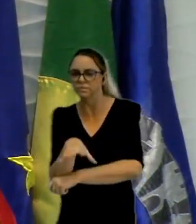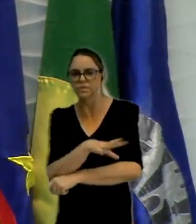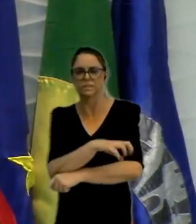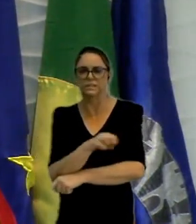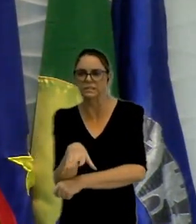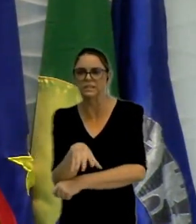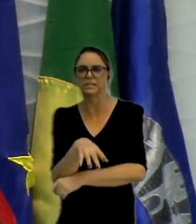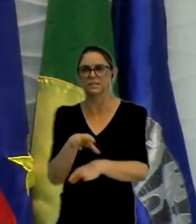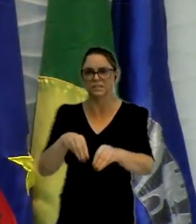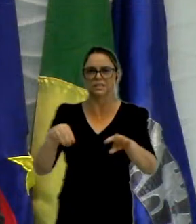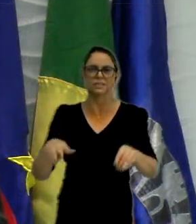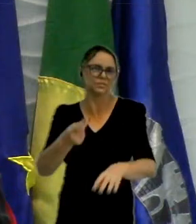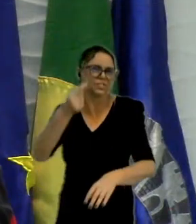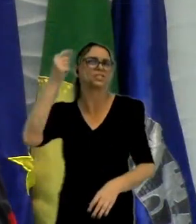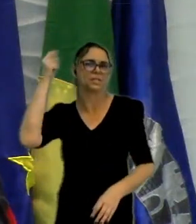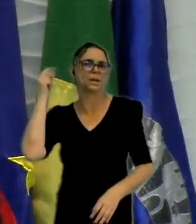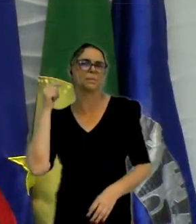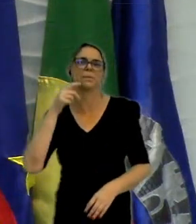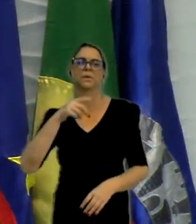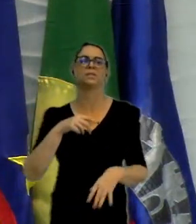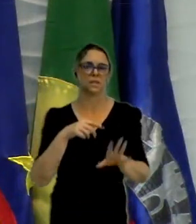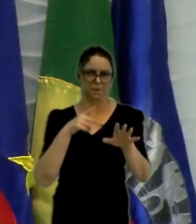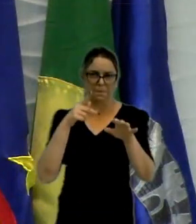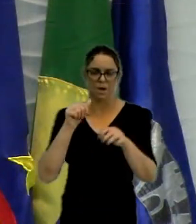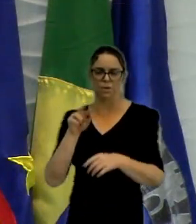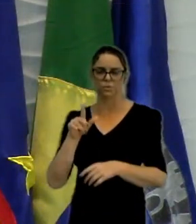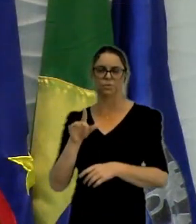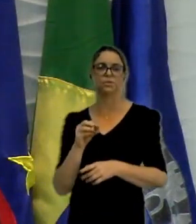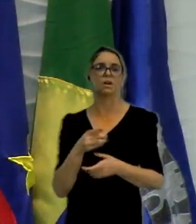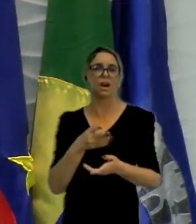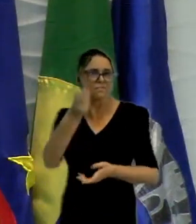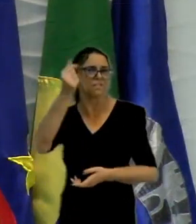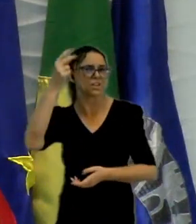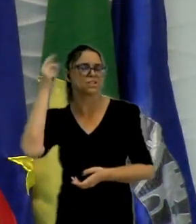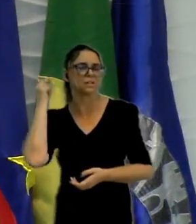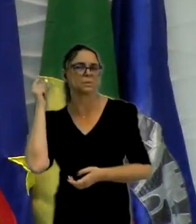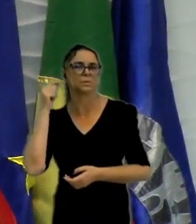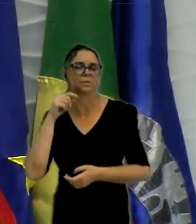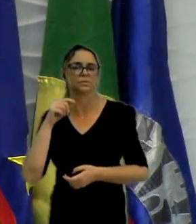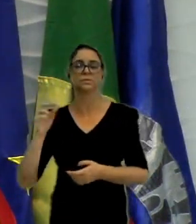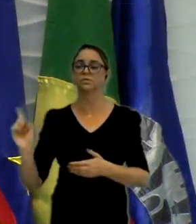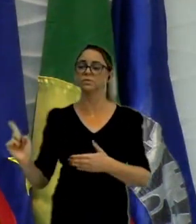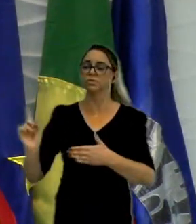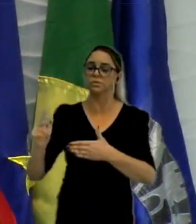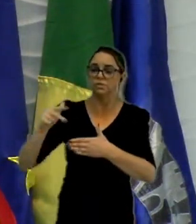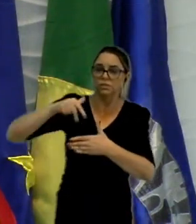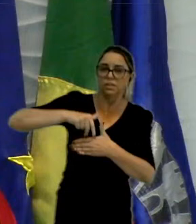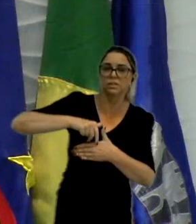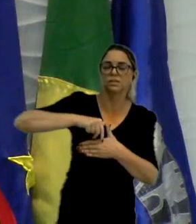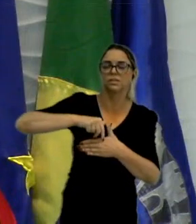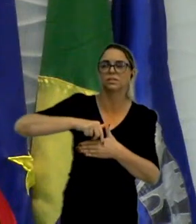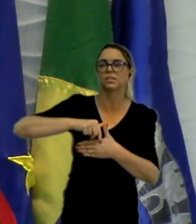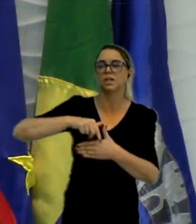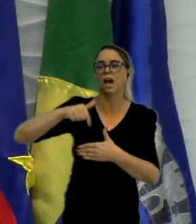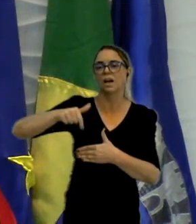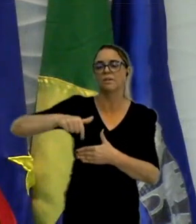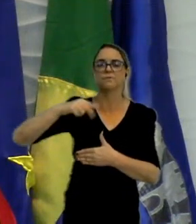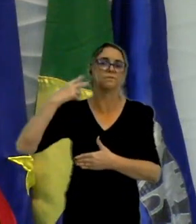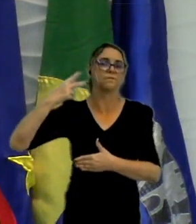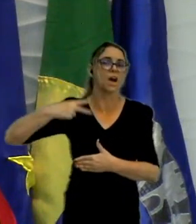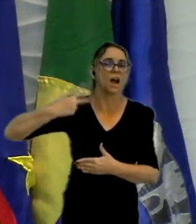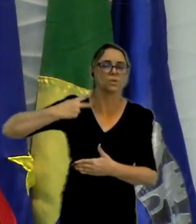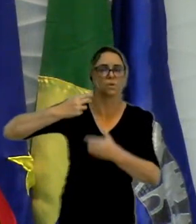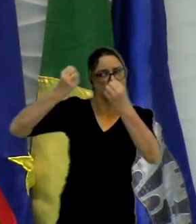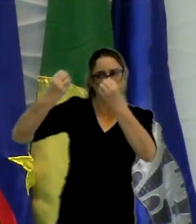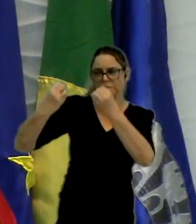seu Paulo? Há quanto tempo, pessoal da zona rural? Há muito tempo. Aí vem um vereador aqui dizer que